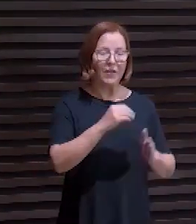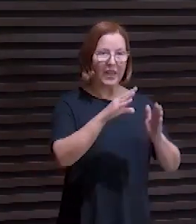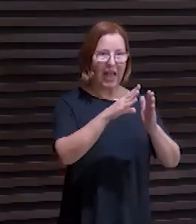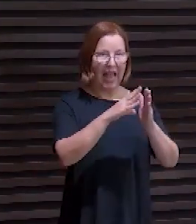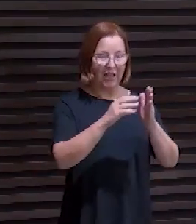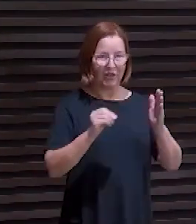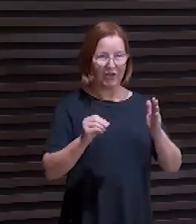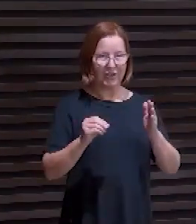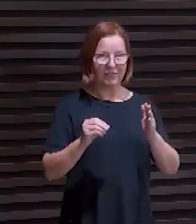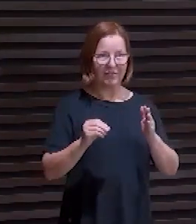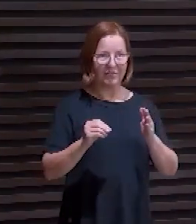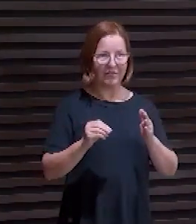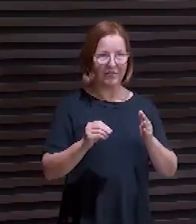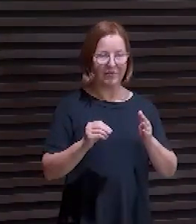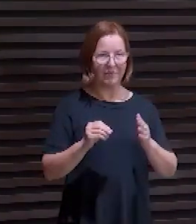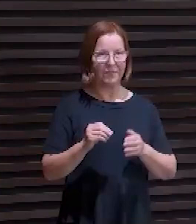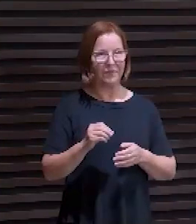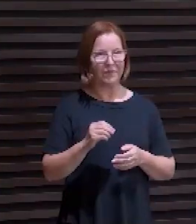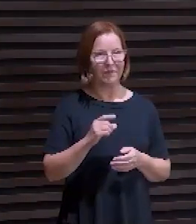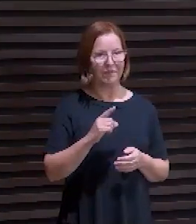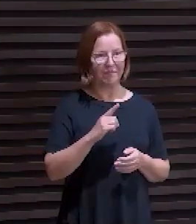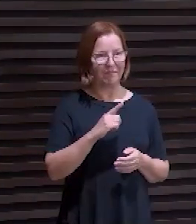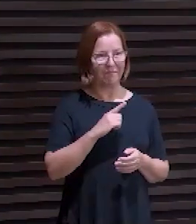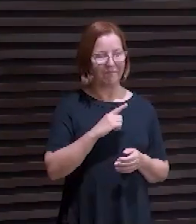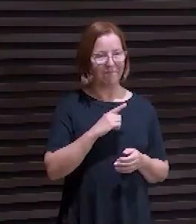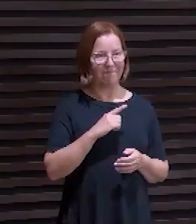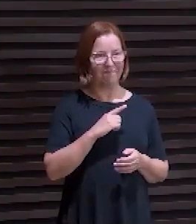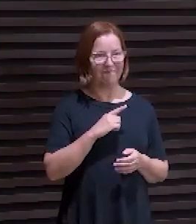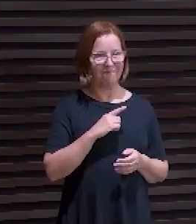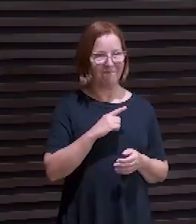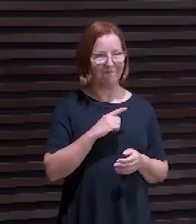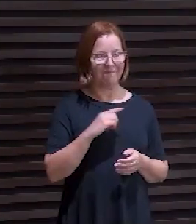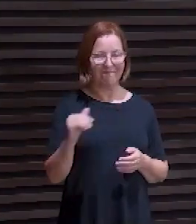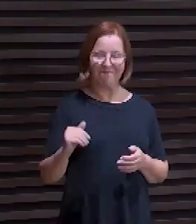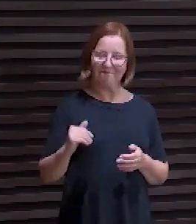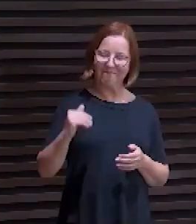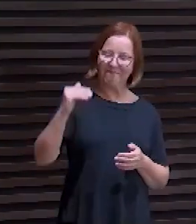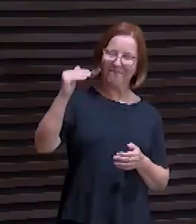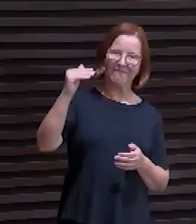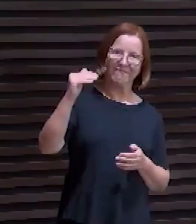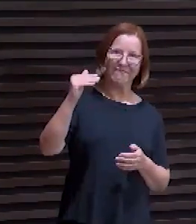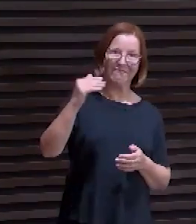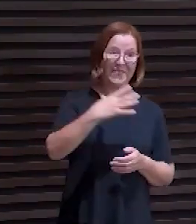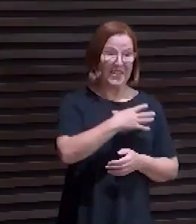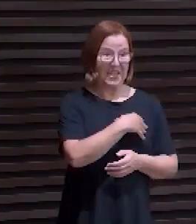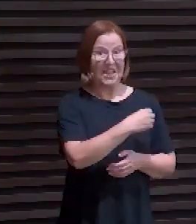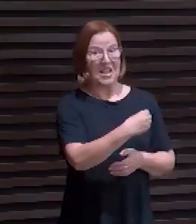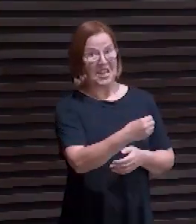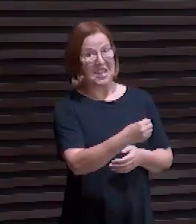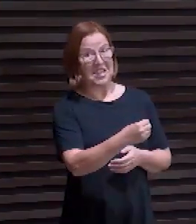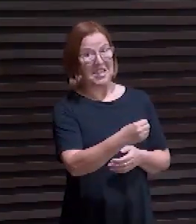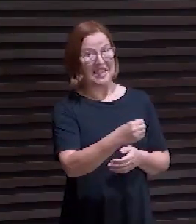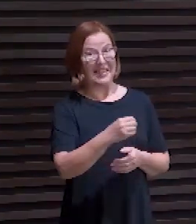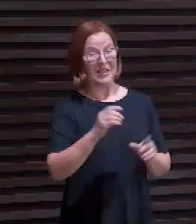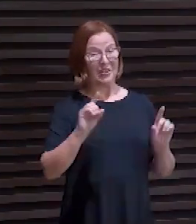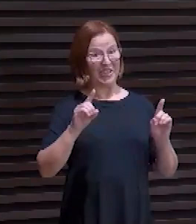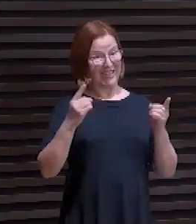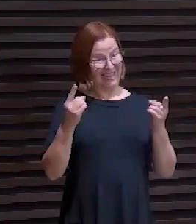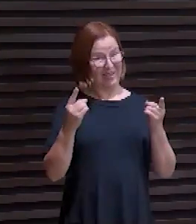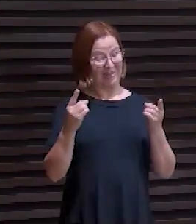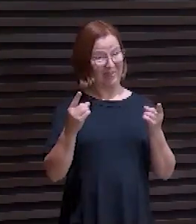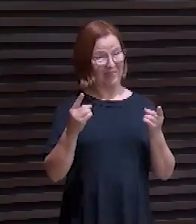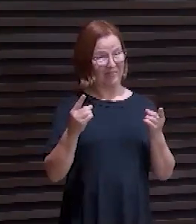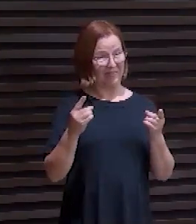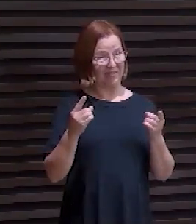a maioridade, que vai ter a herança, o direito, que deixa de